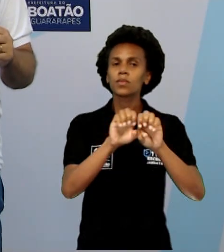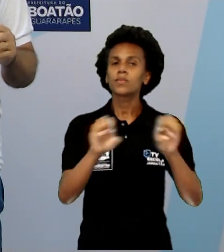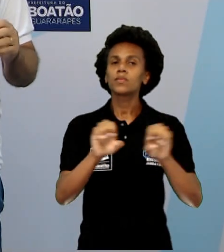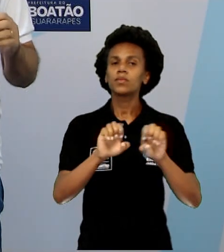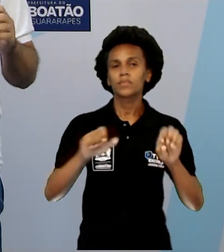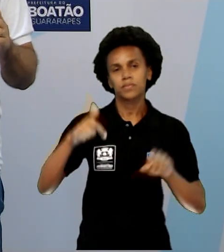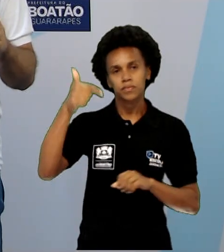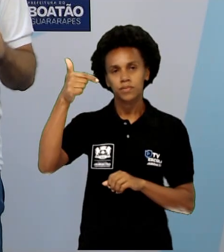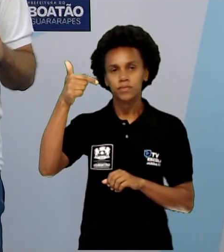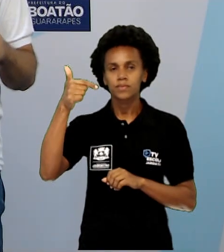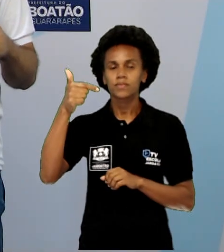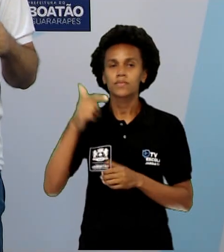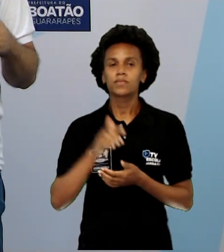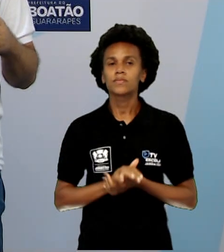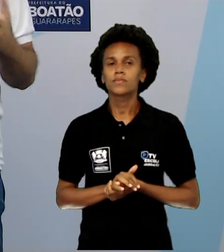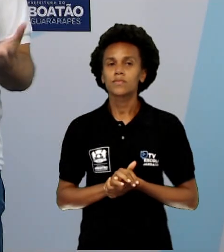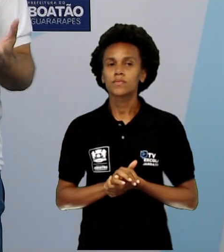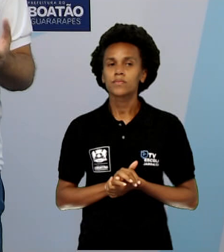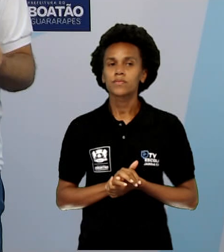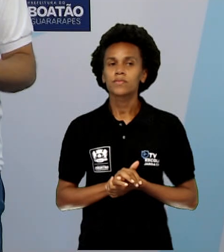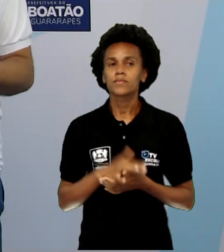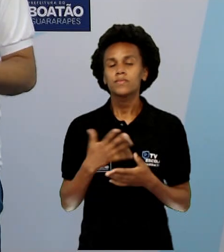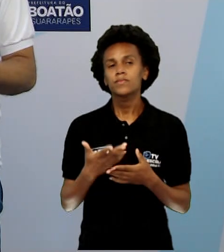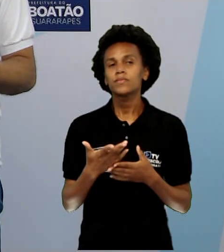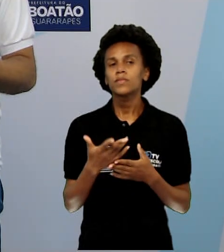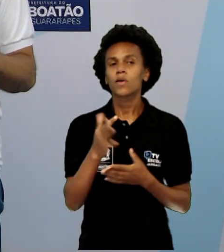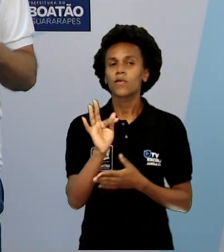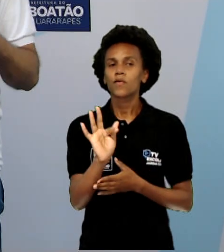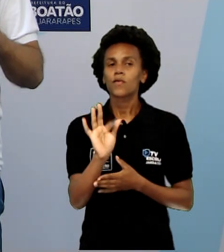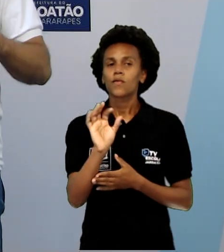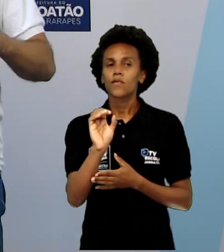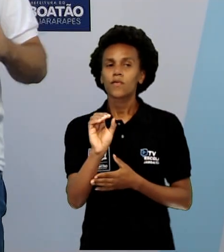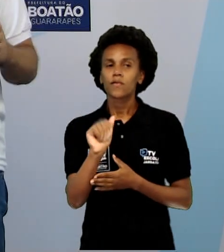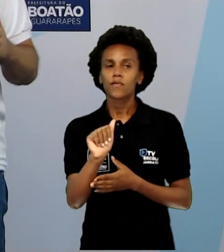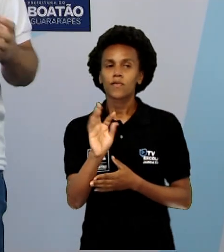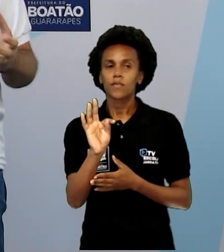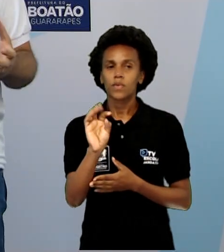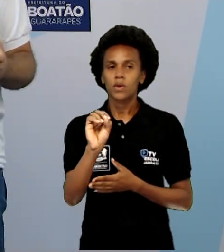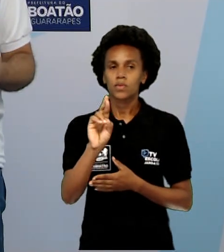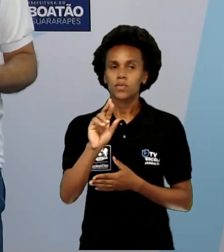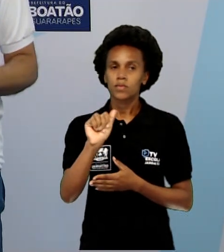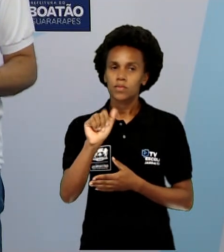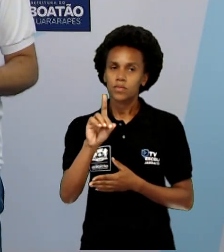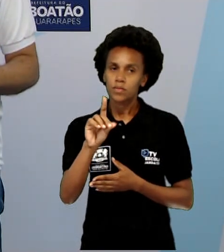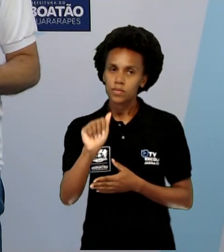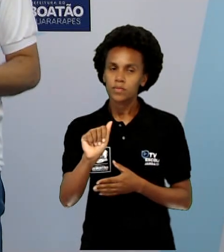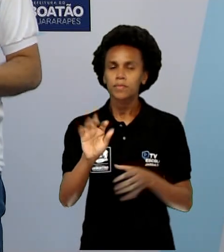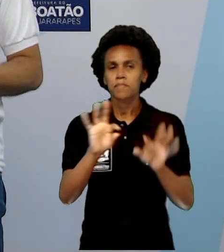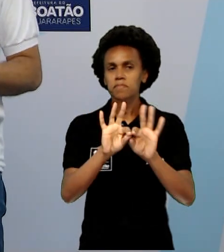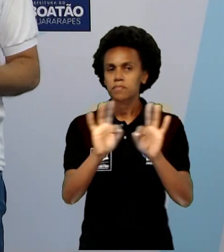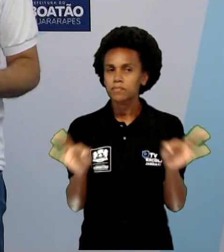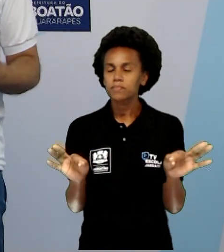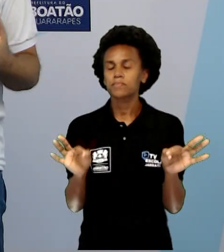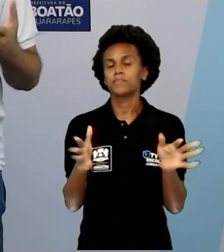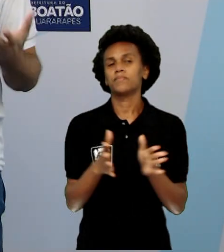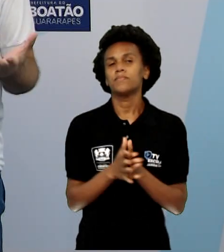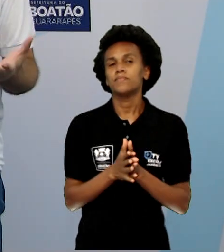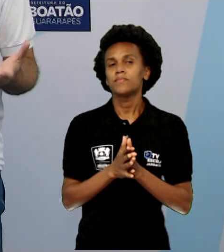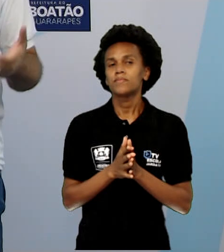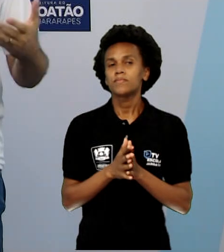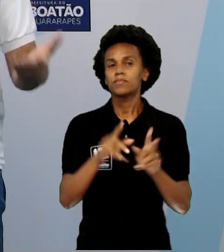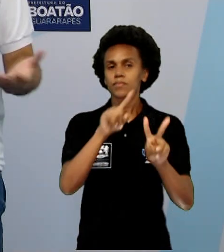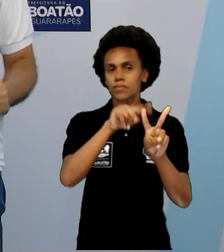grau na sua forma fatorada. Na sua forma mais simples, vamos dizer assim, cujas raízes são